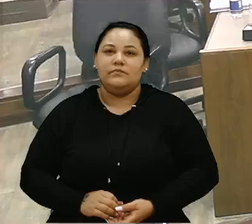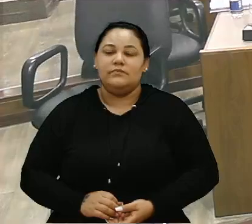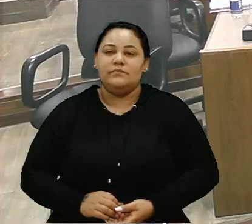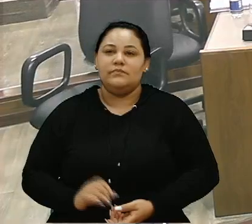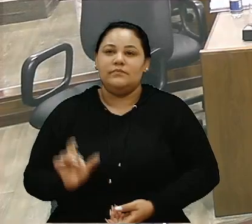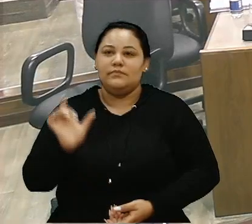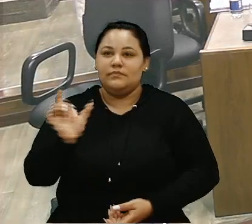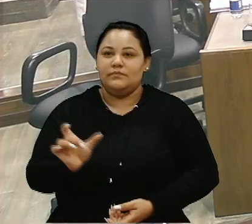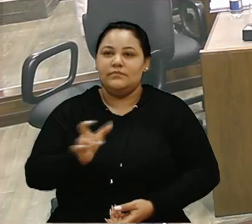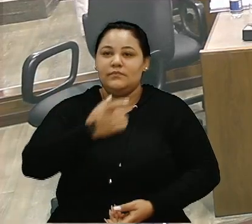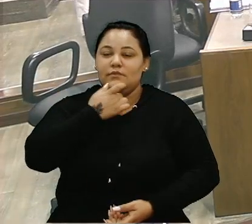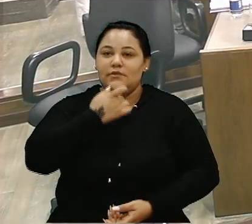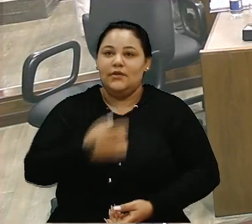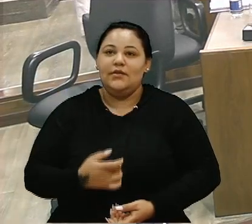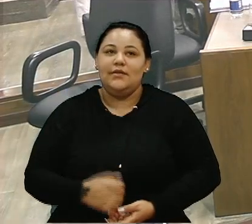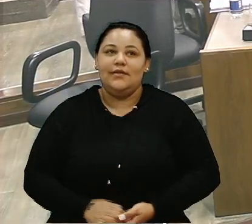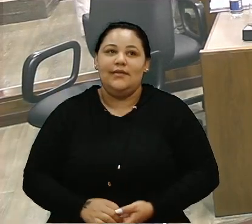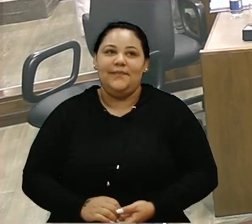vereador Cristiano Becker.